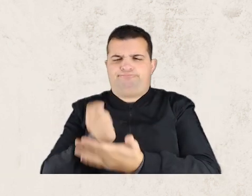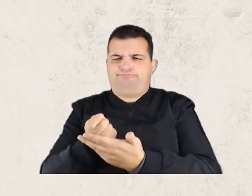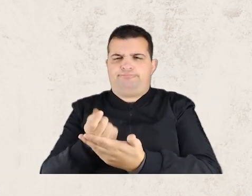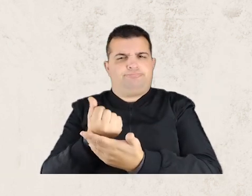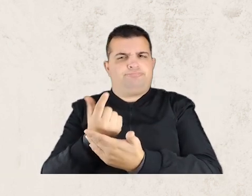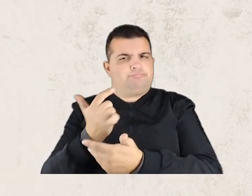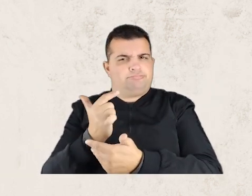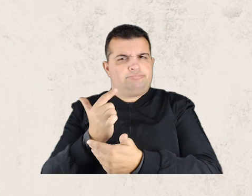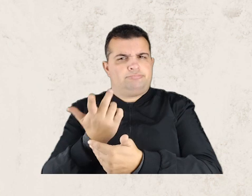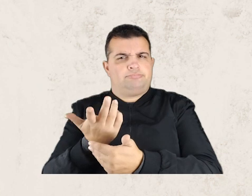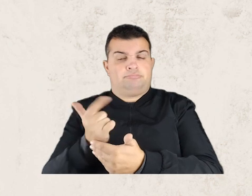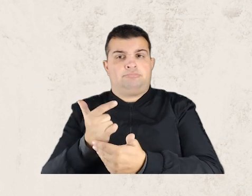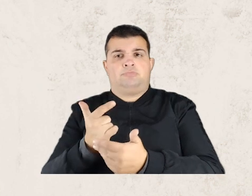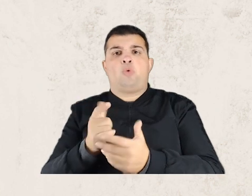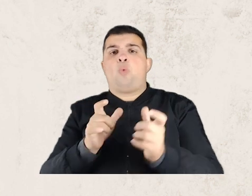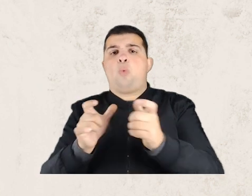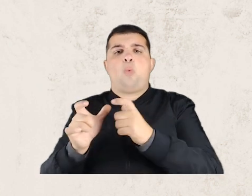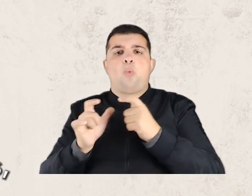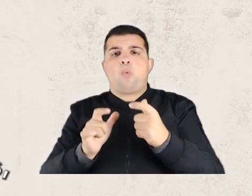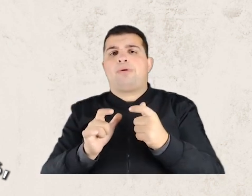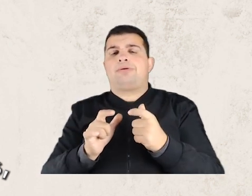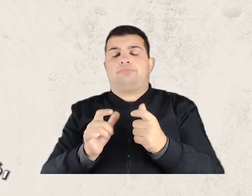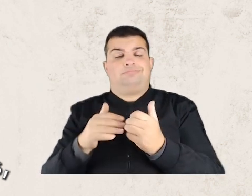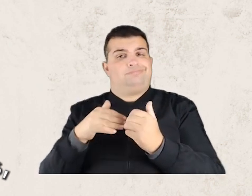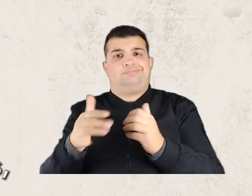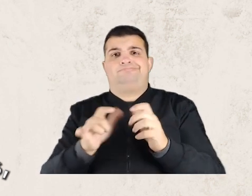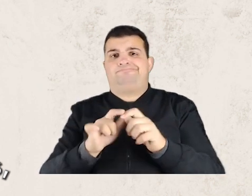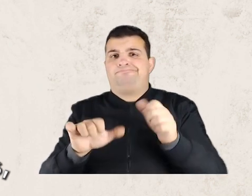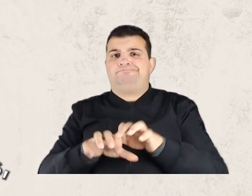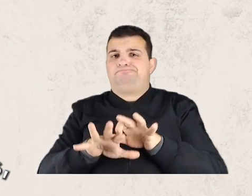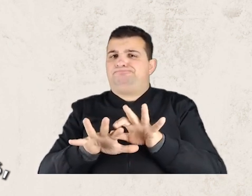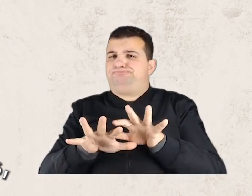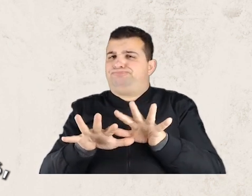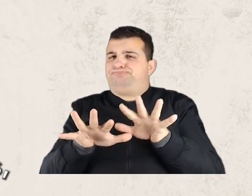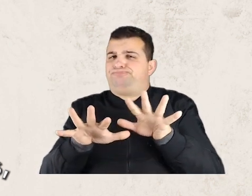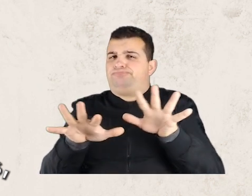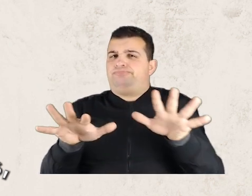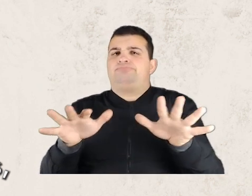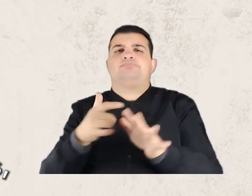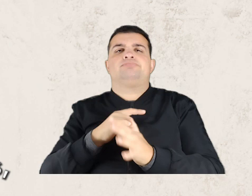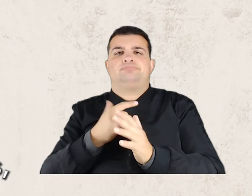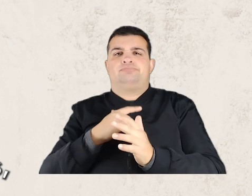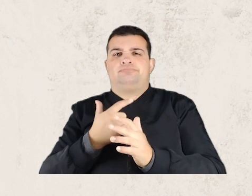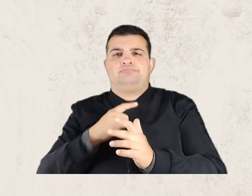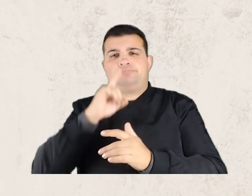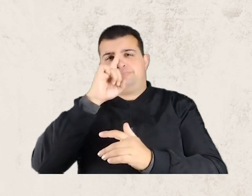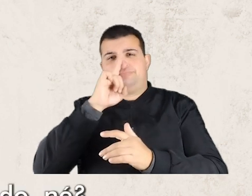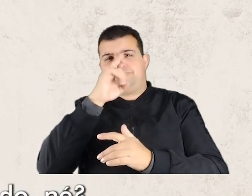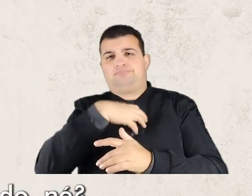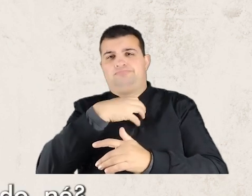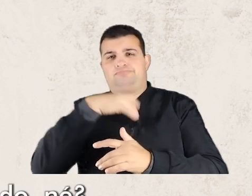E aí, com todas as suas variações, né? A clínica do preto, os LGBTs dos pobres, de quem não pode